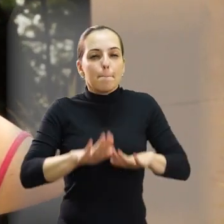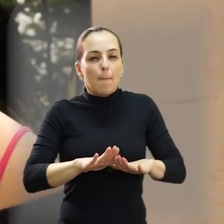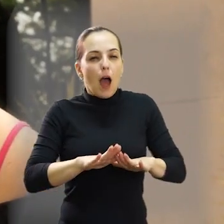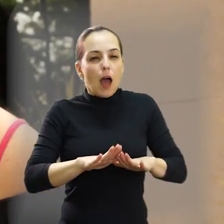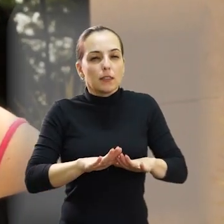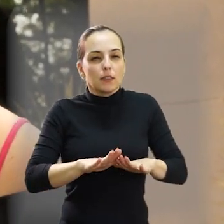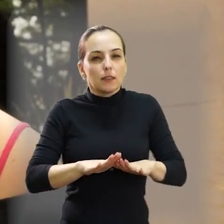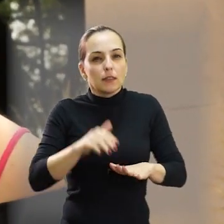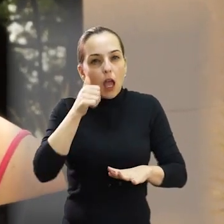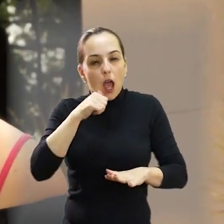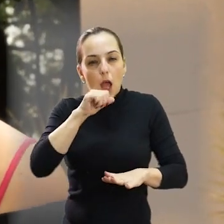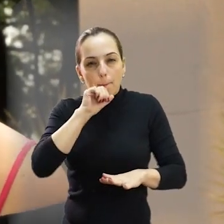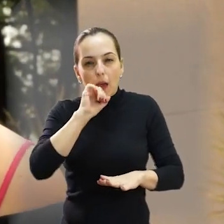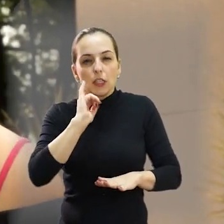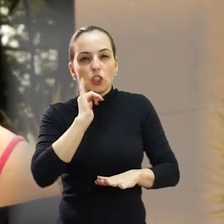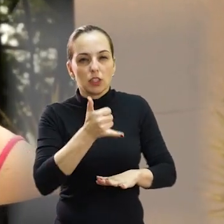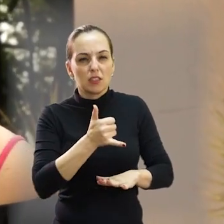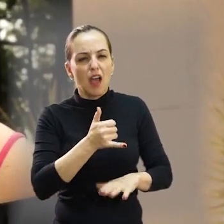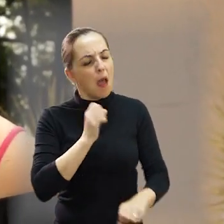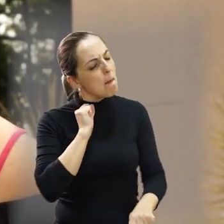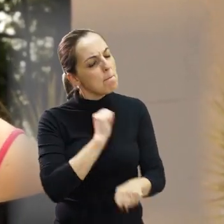pais. Mas a sua mãe